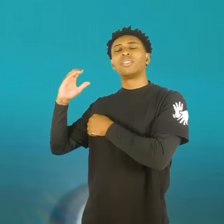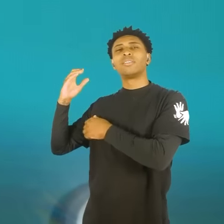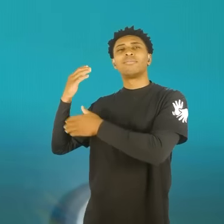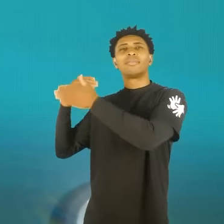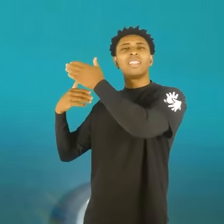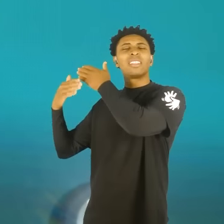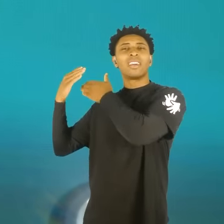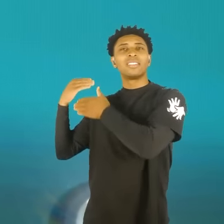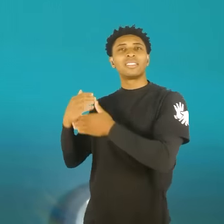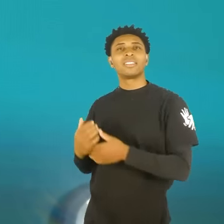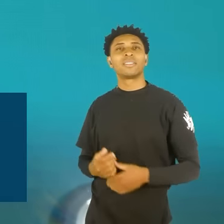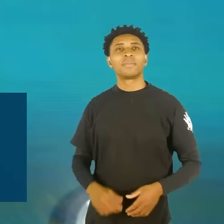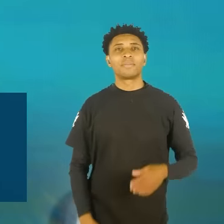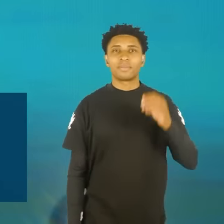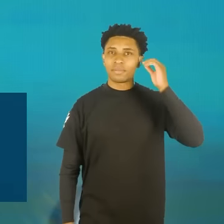Atos dos Apóstolos,